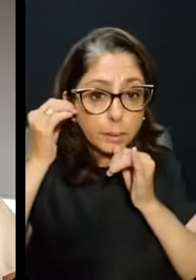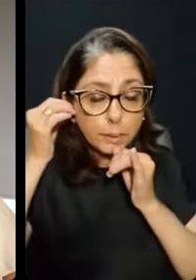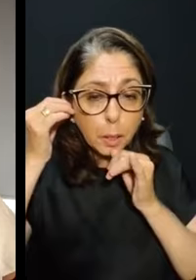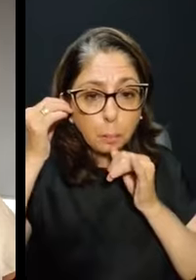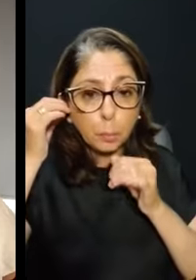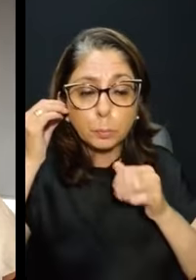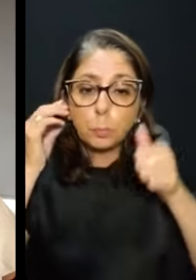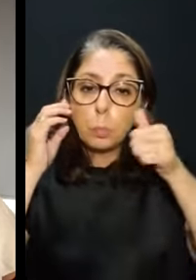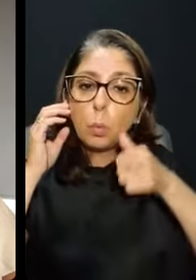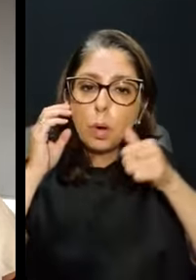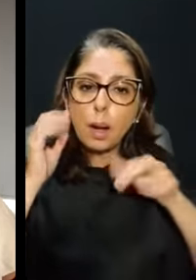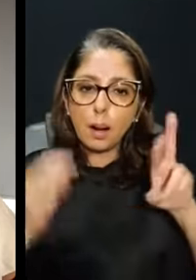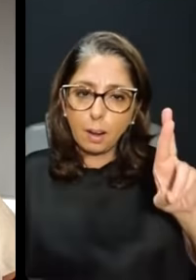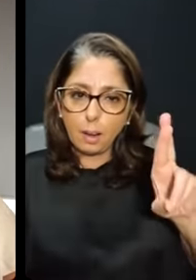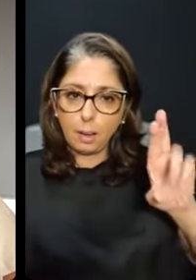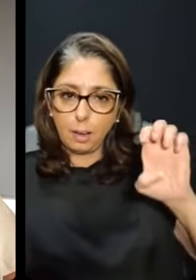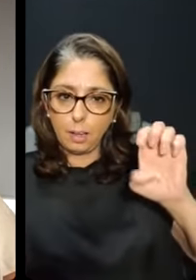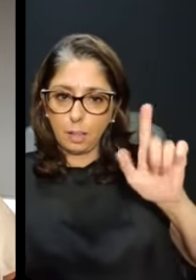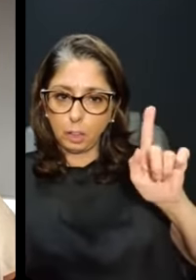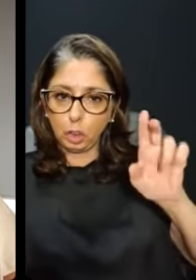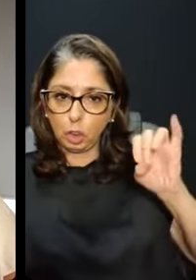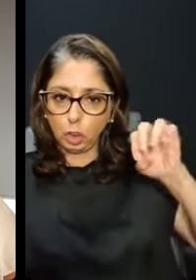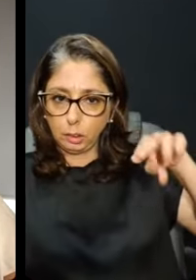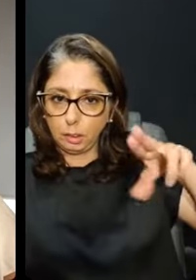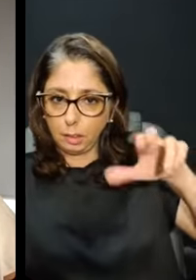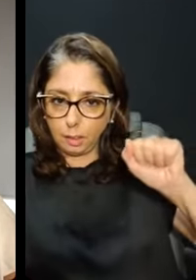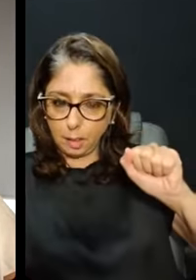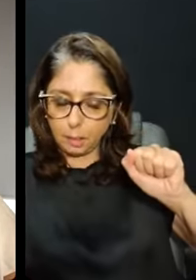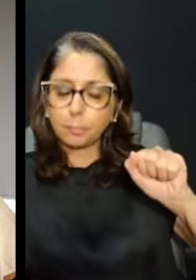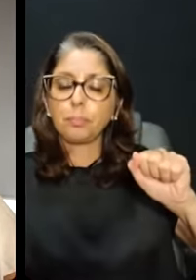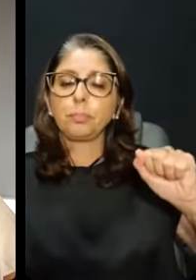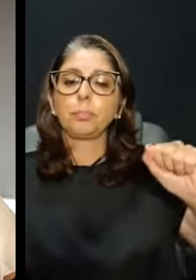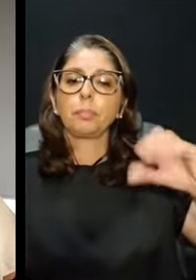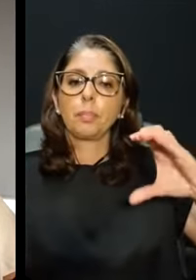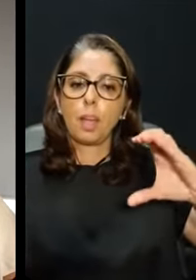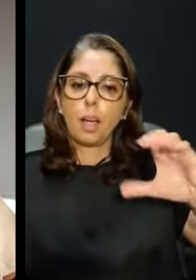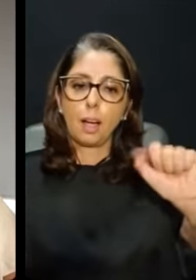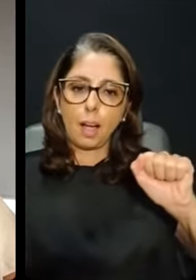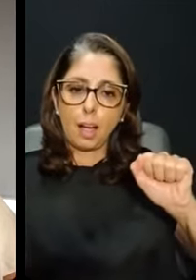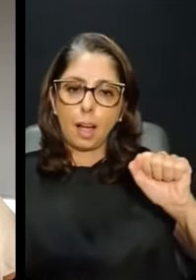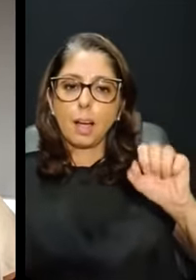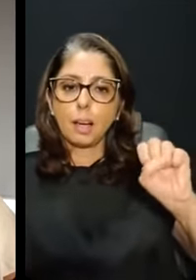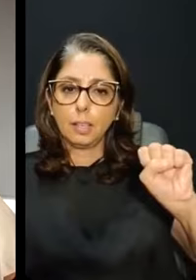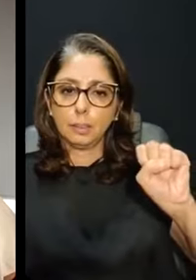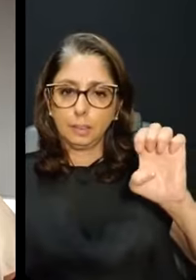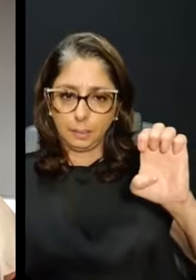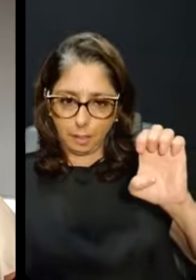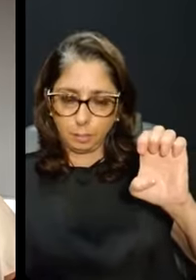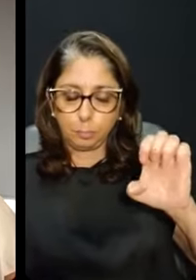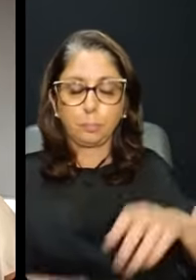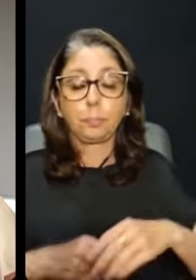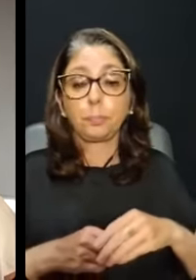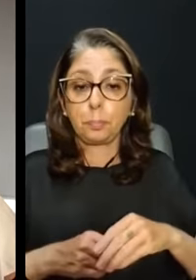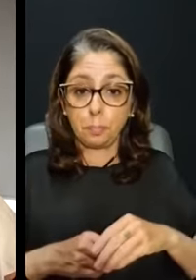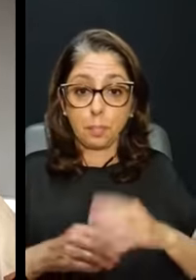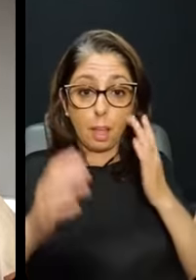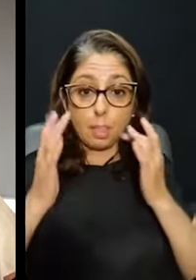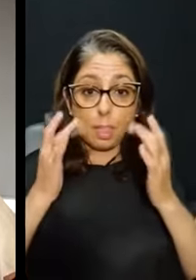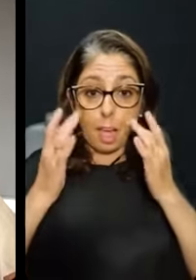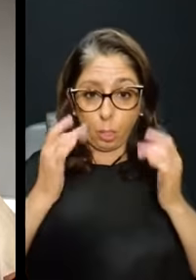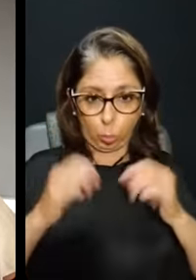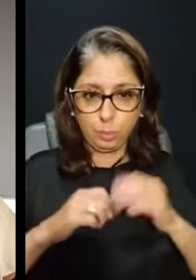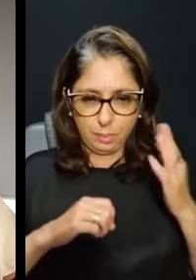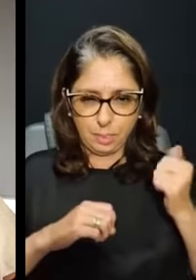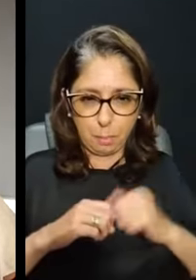contando, relatando, né, as dificuldades que ela percebeu no campo e o quanto ela insistiu para que a filha dela tivesse